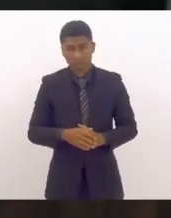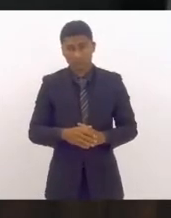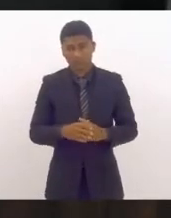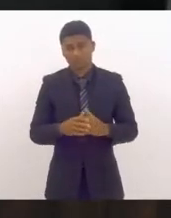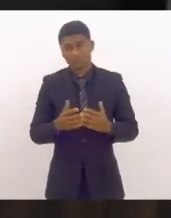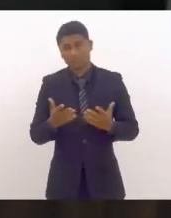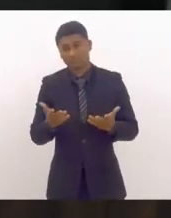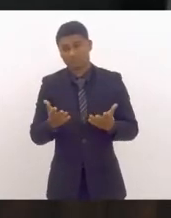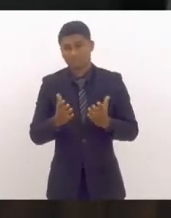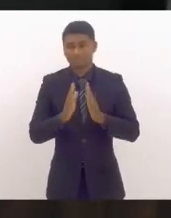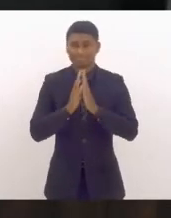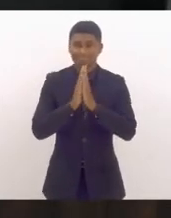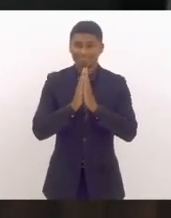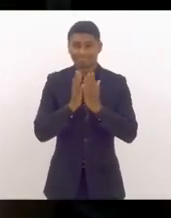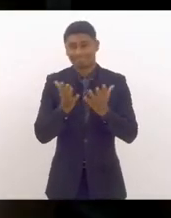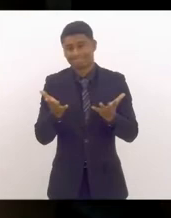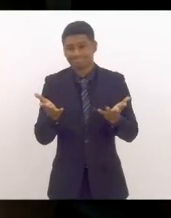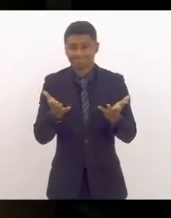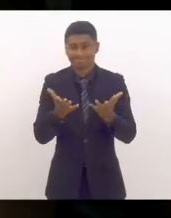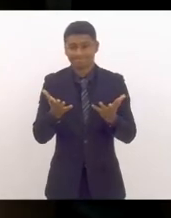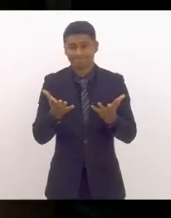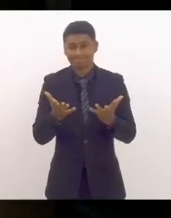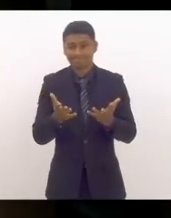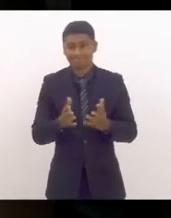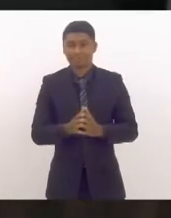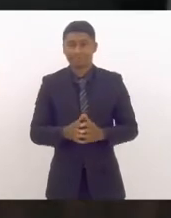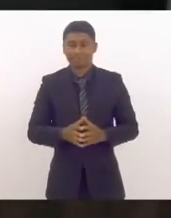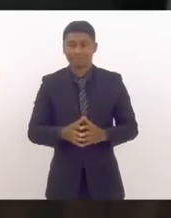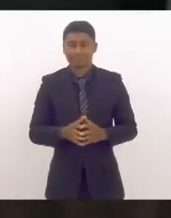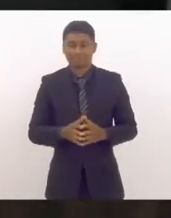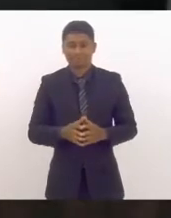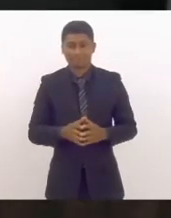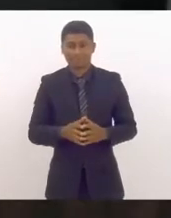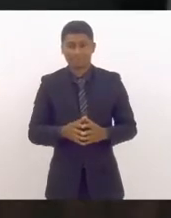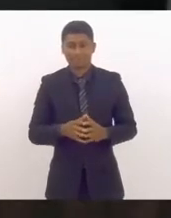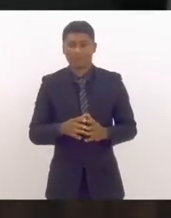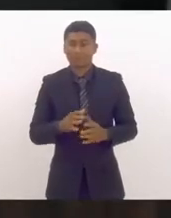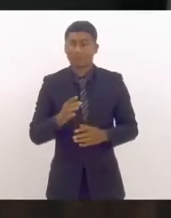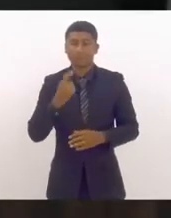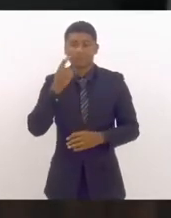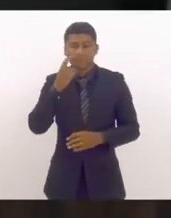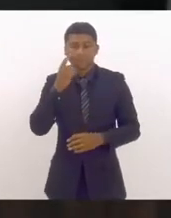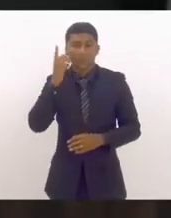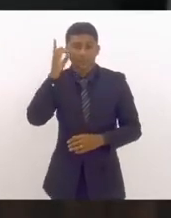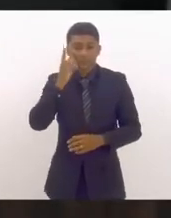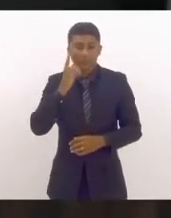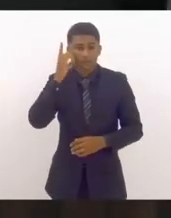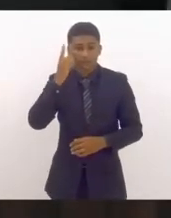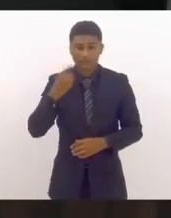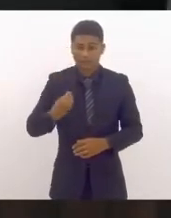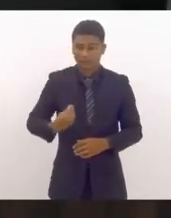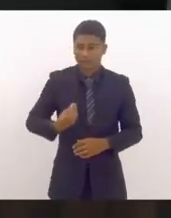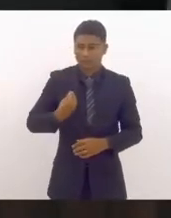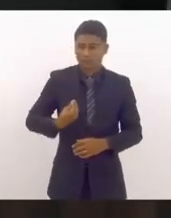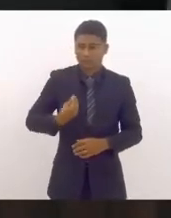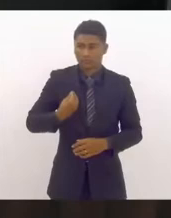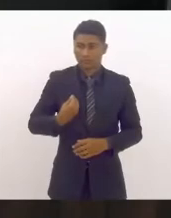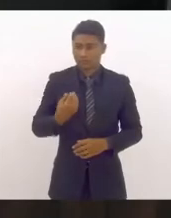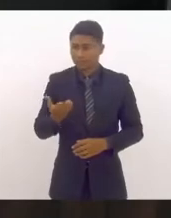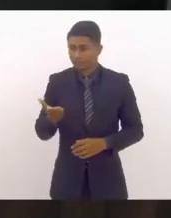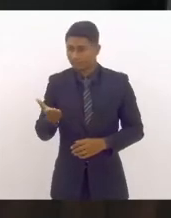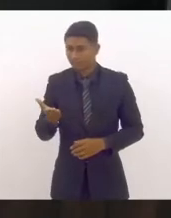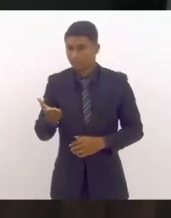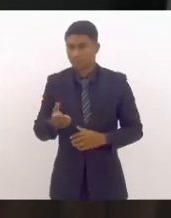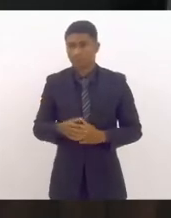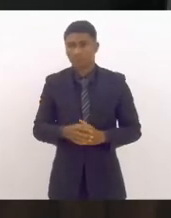Por favor, senhor, é um precedente. O senhor faz como o senhor quiser. É um precedente. Eu vou pegar um deputado que está presente aqui, que poderá fazer.